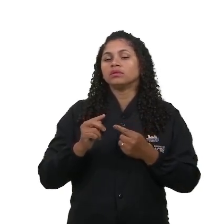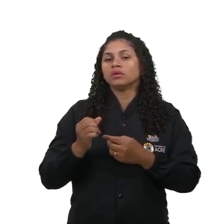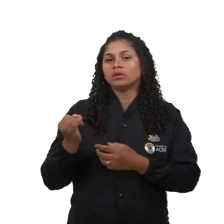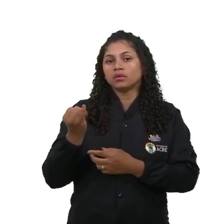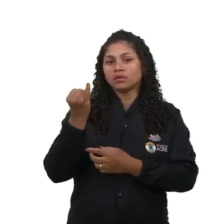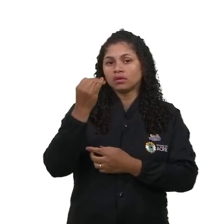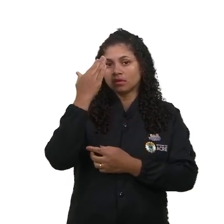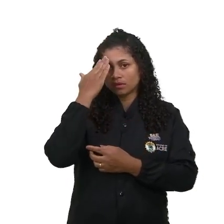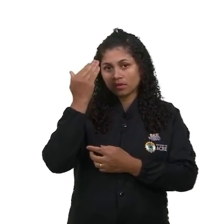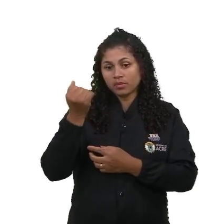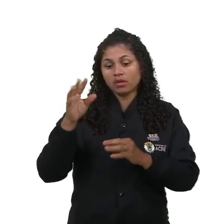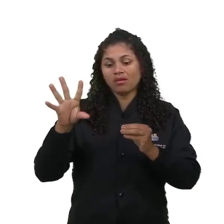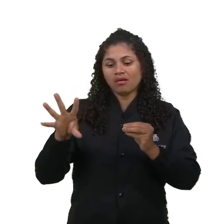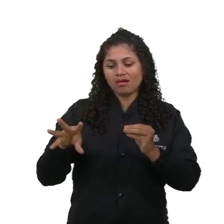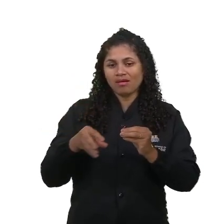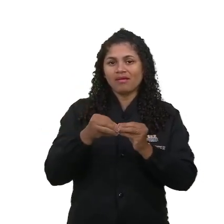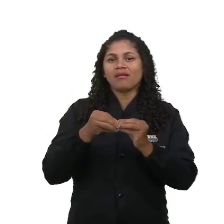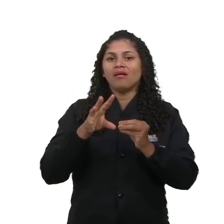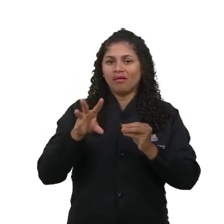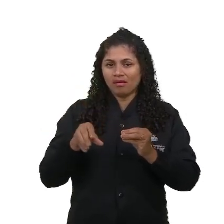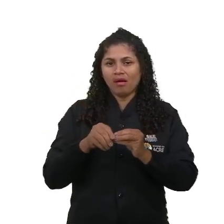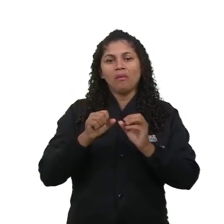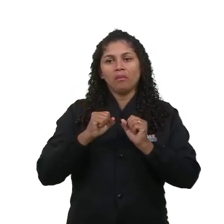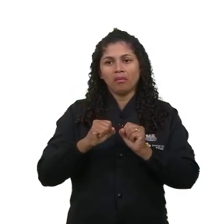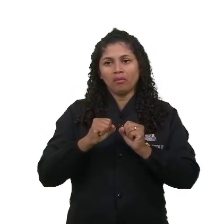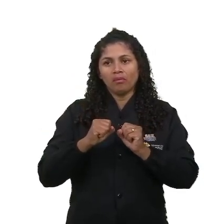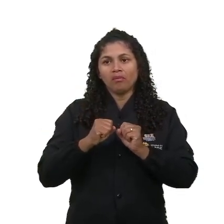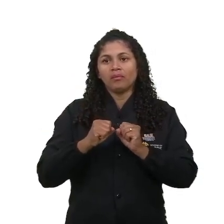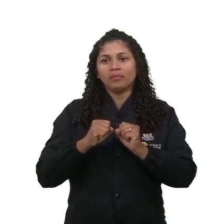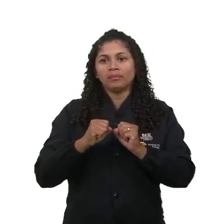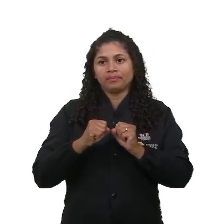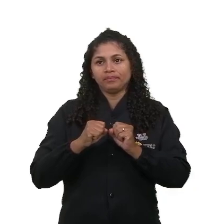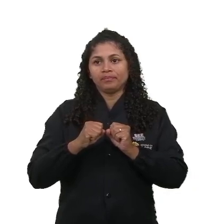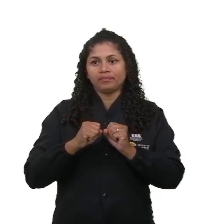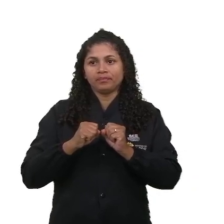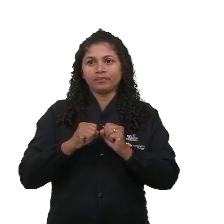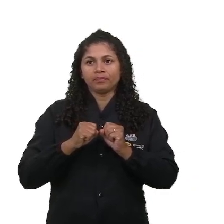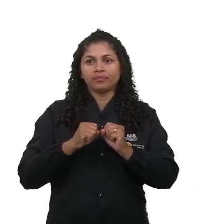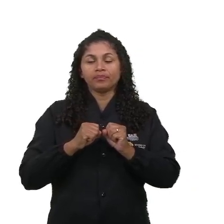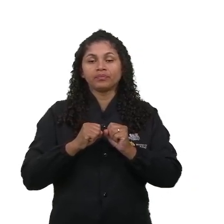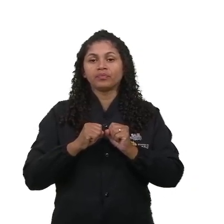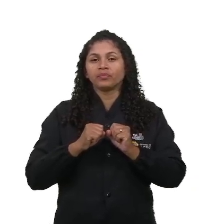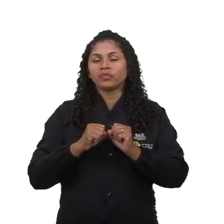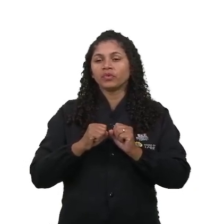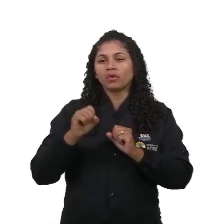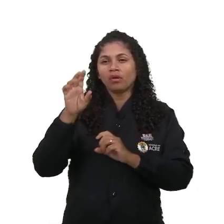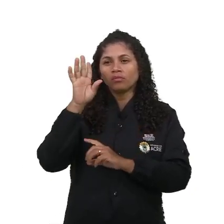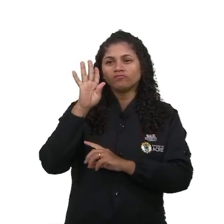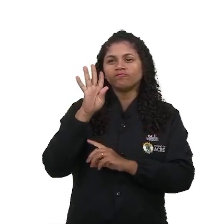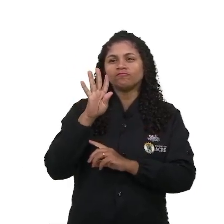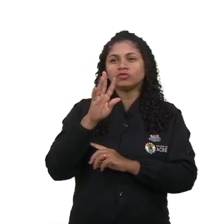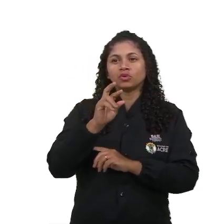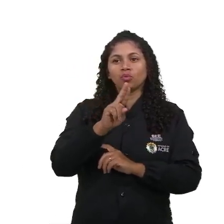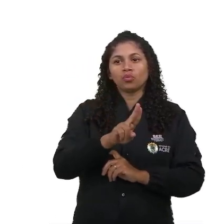maneira. Imagina um vetor V dado por ABC, componentes, e um vetor